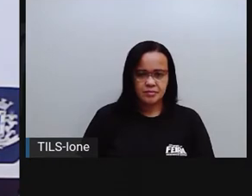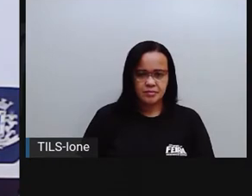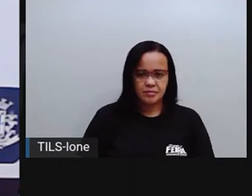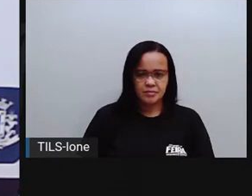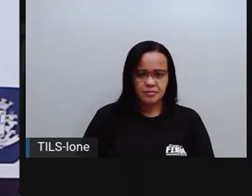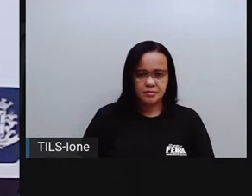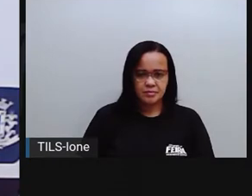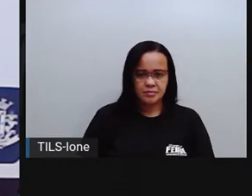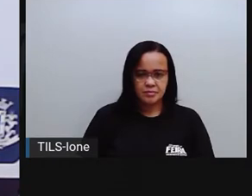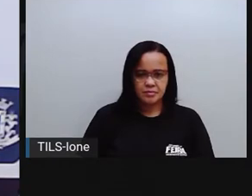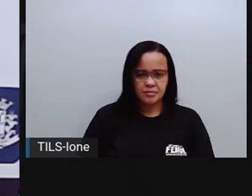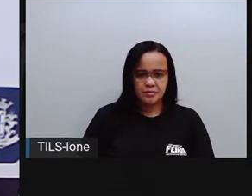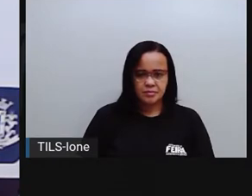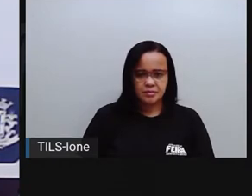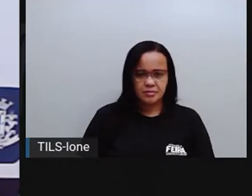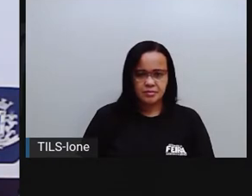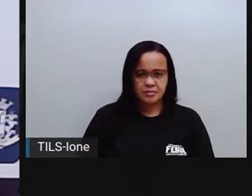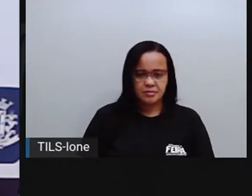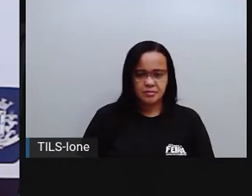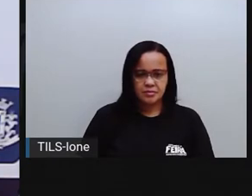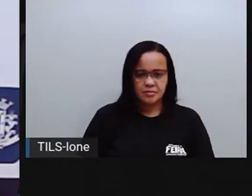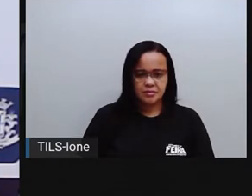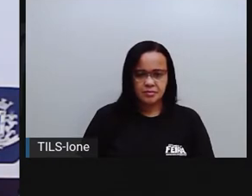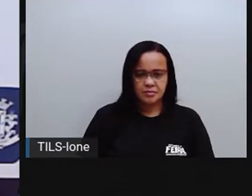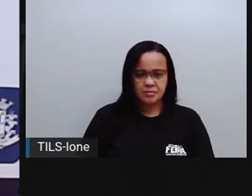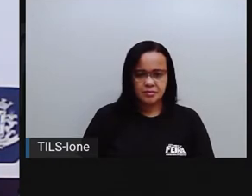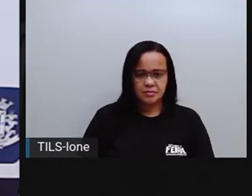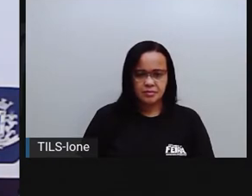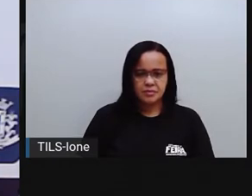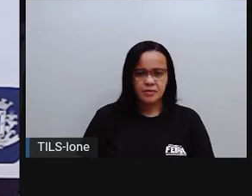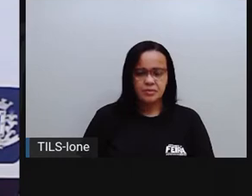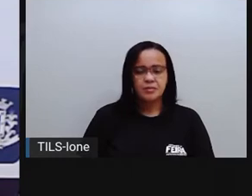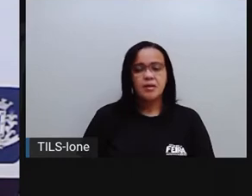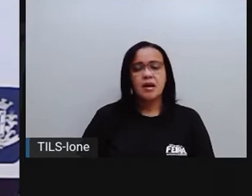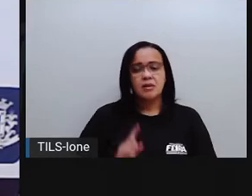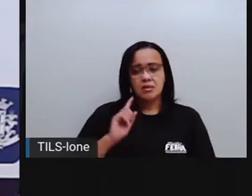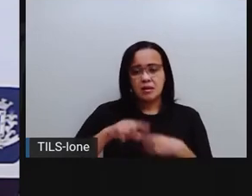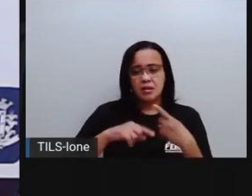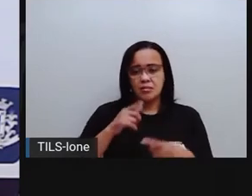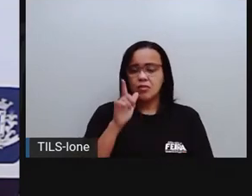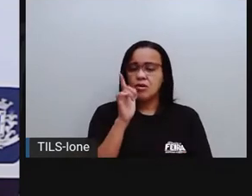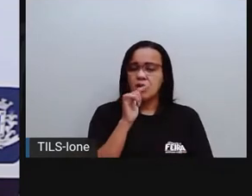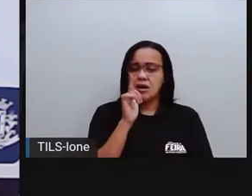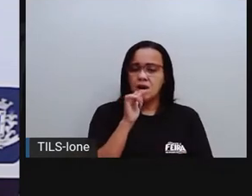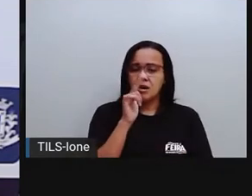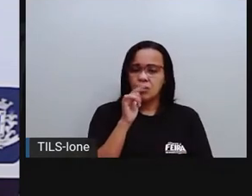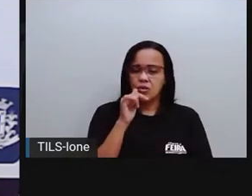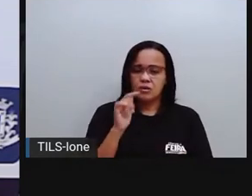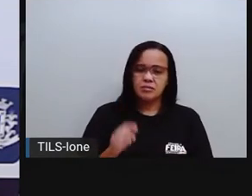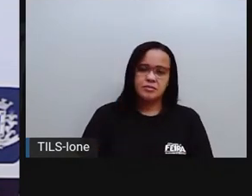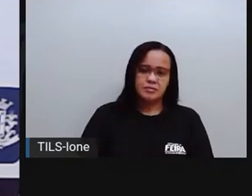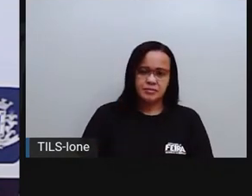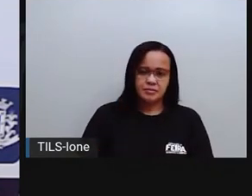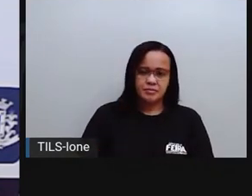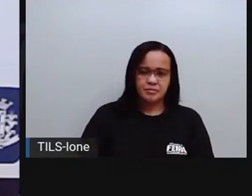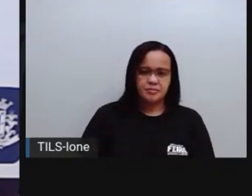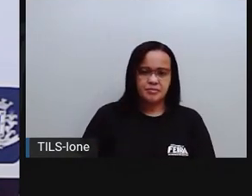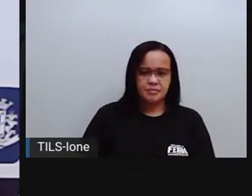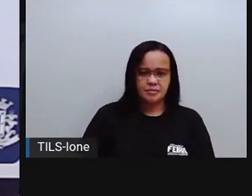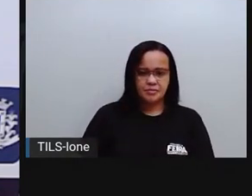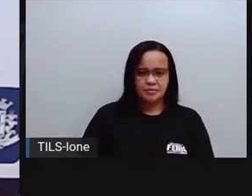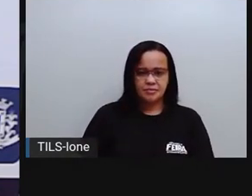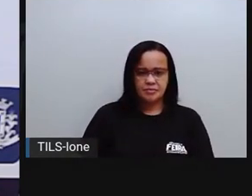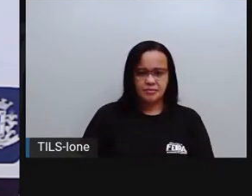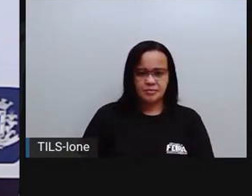Fica parecendo uma farofinha no início, depois a gente vai acrescentar a água com a anilina, tá certo? Vamos